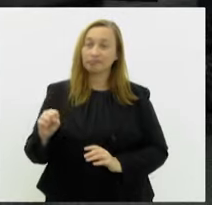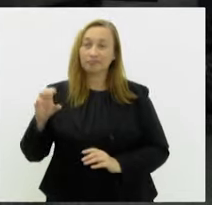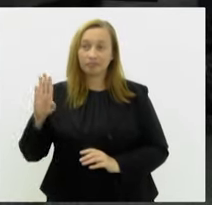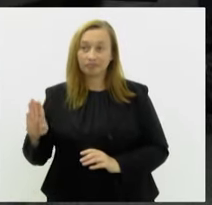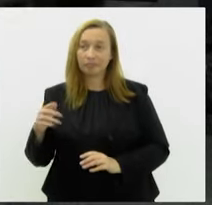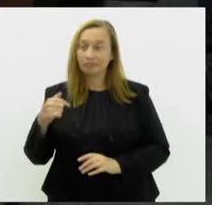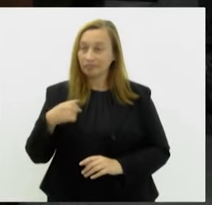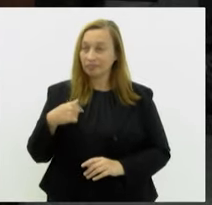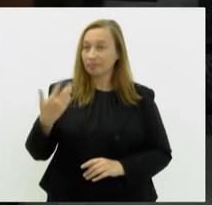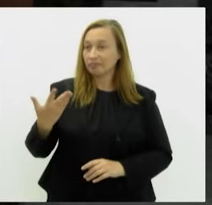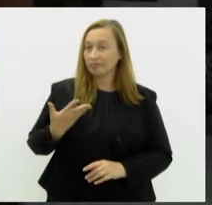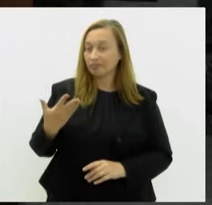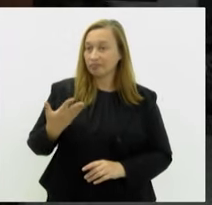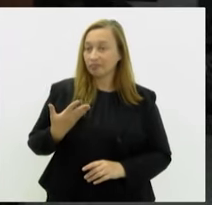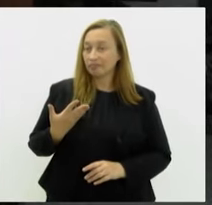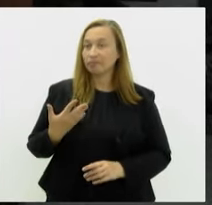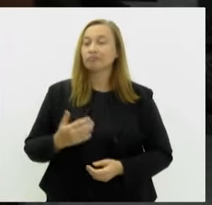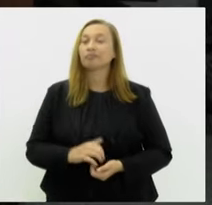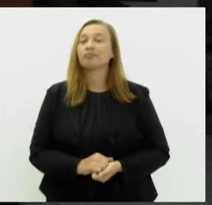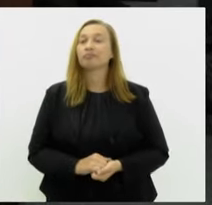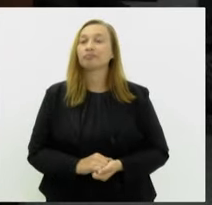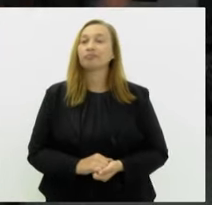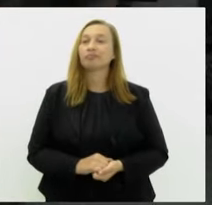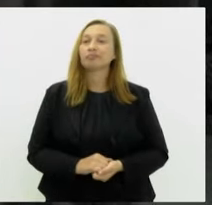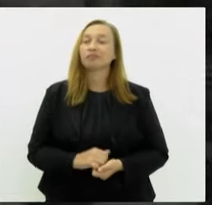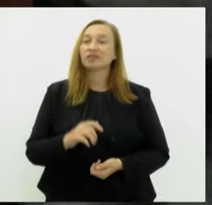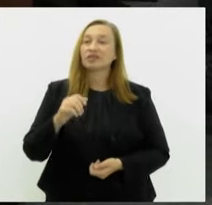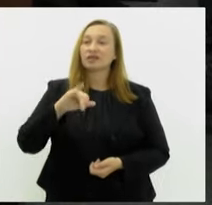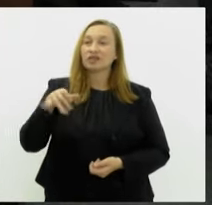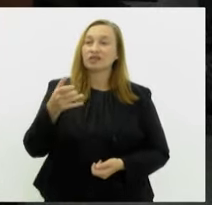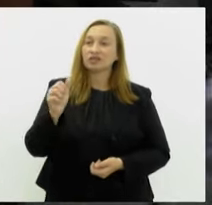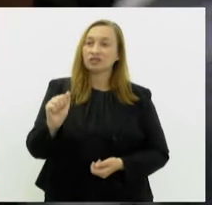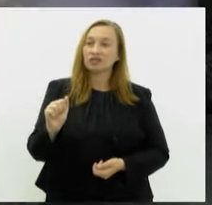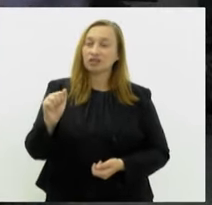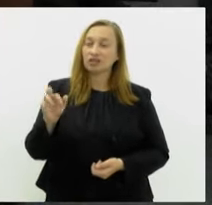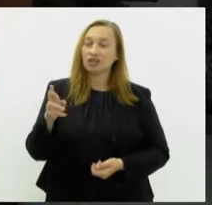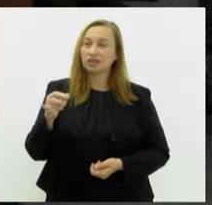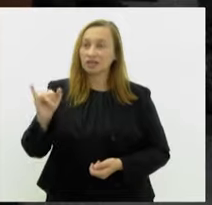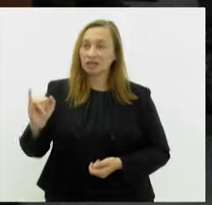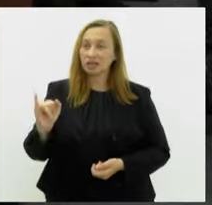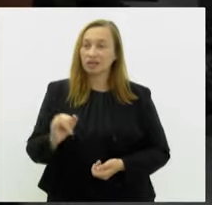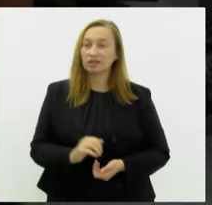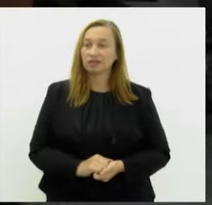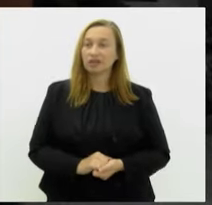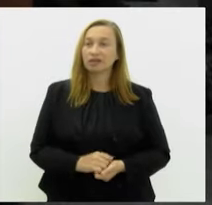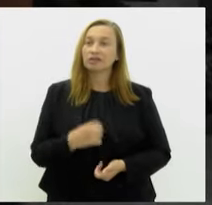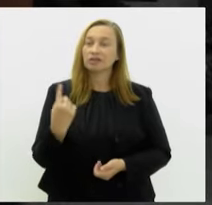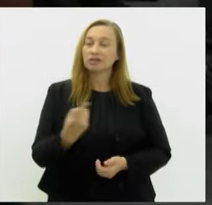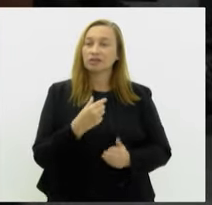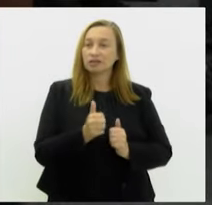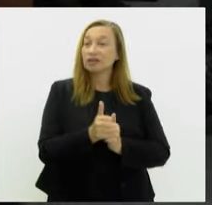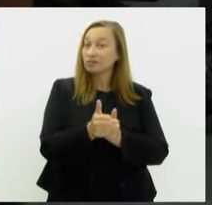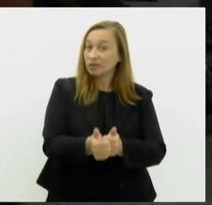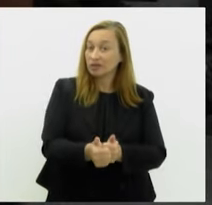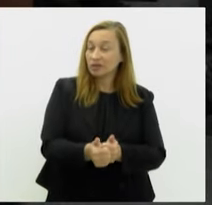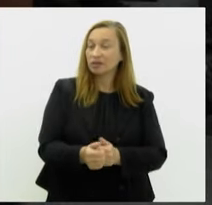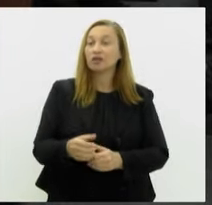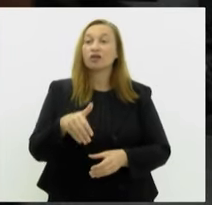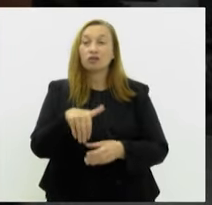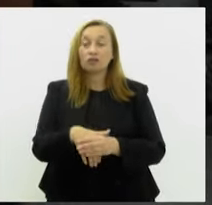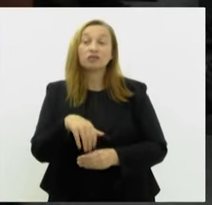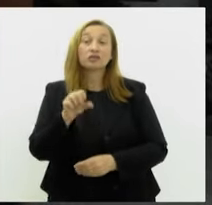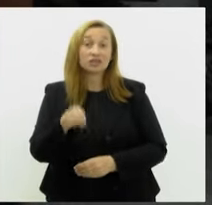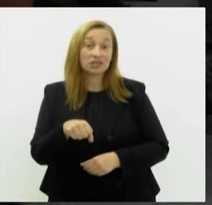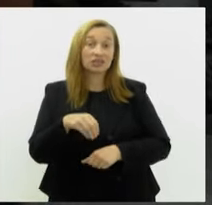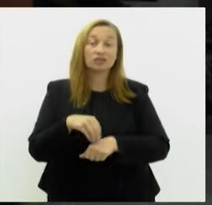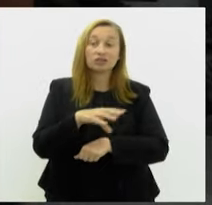meu companheiro ecossocialista Jari, que está aqui do meu lado, e nós encaminhamos o voto sim ao